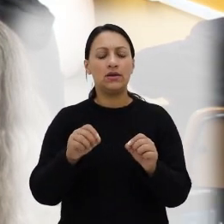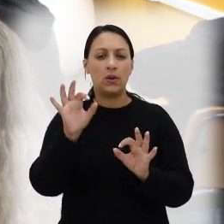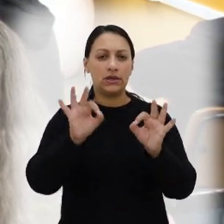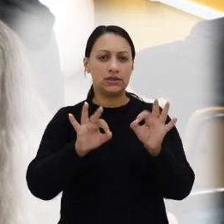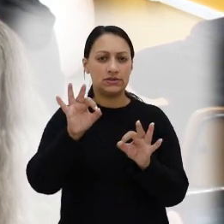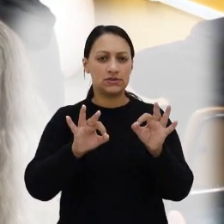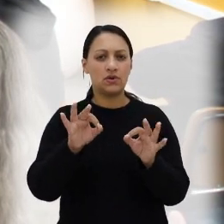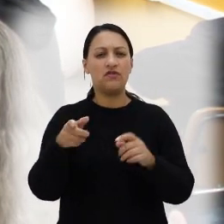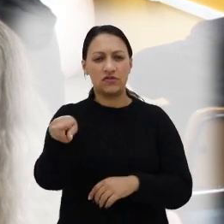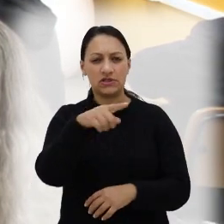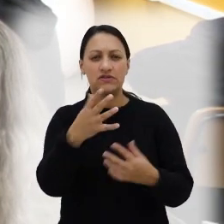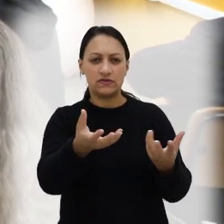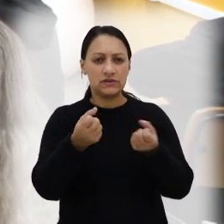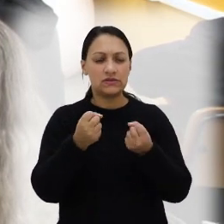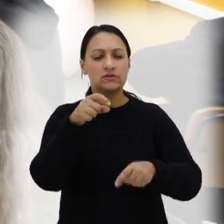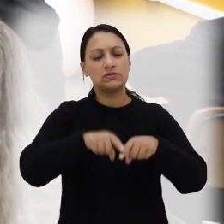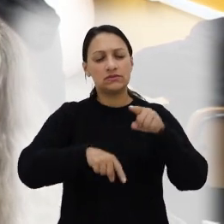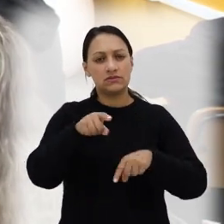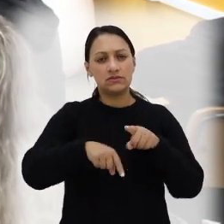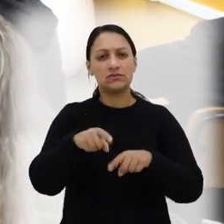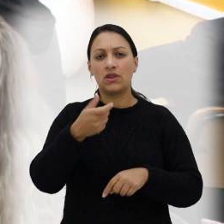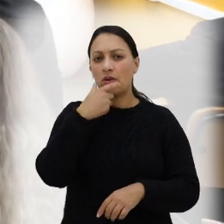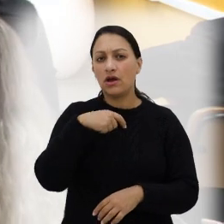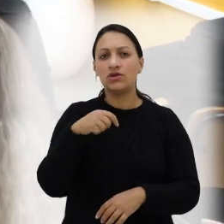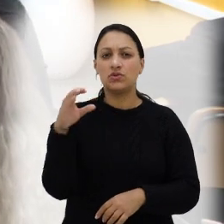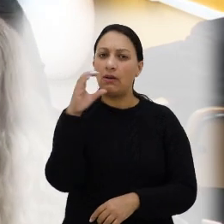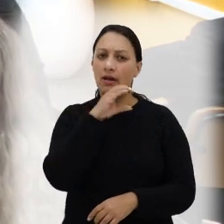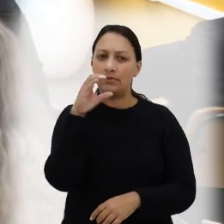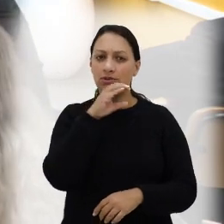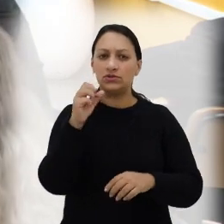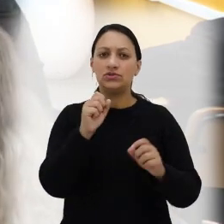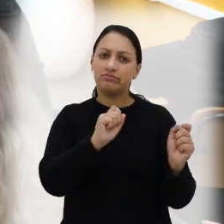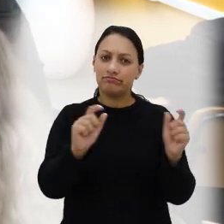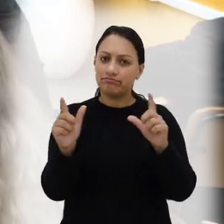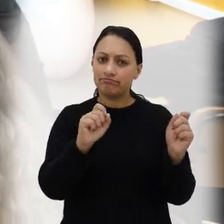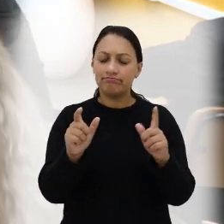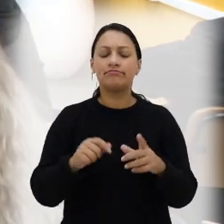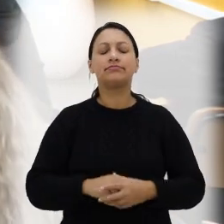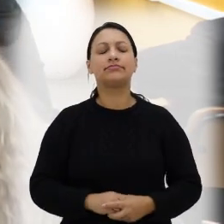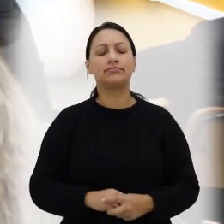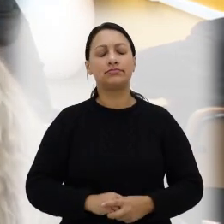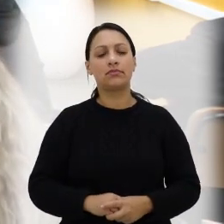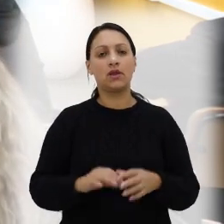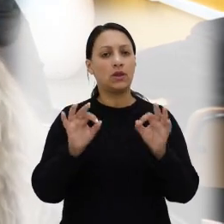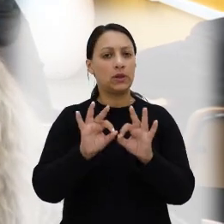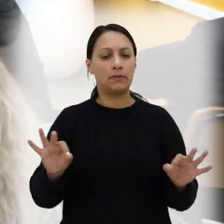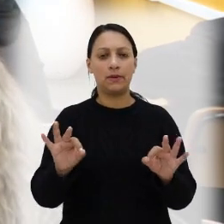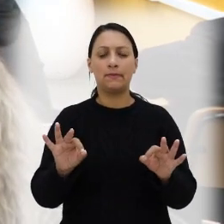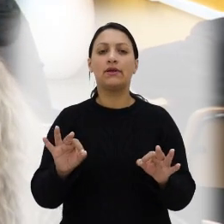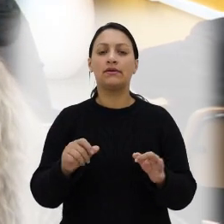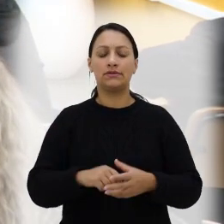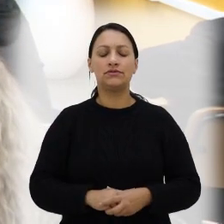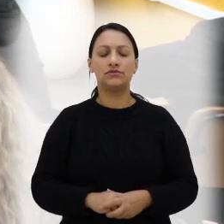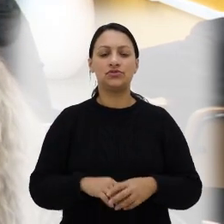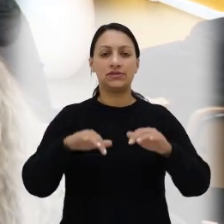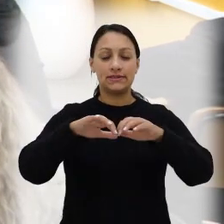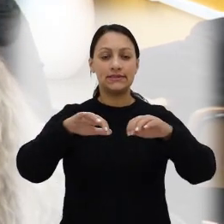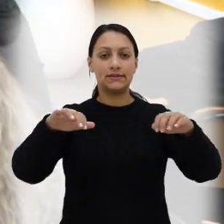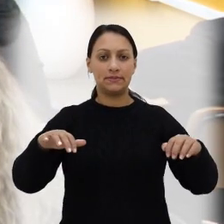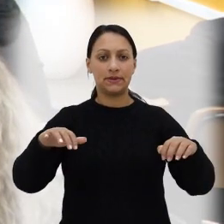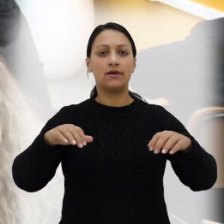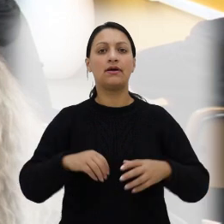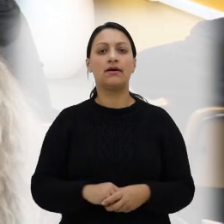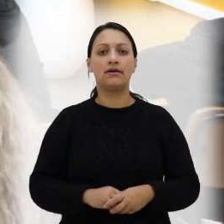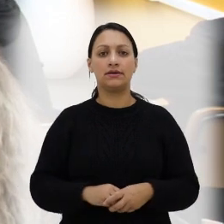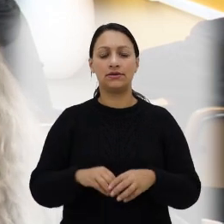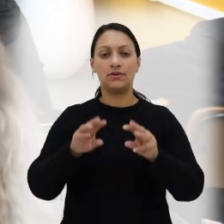para vocês, mas vocês vão receber esse material, então acho que a gente vai passar bem rapidinho. Assim. A gente normalmente separa